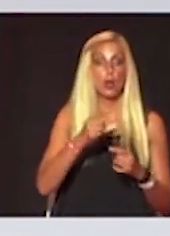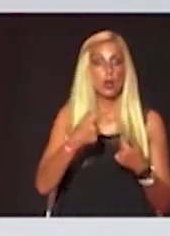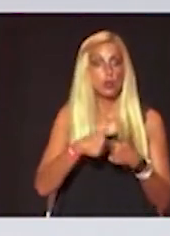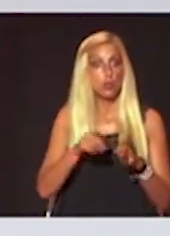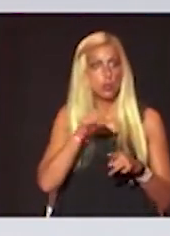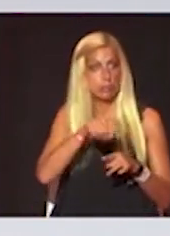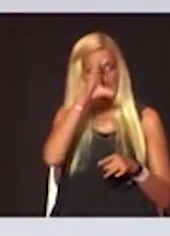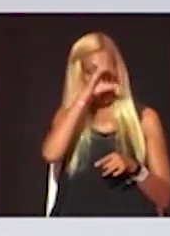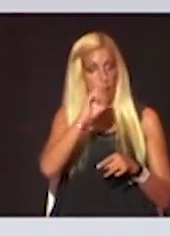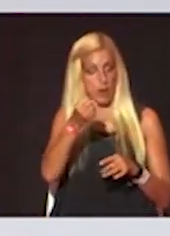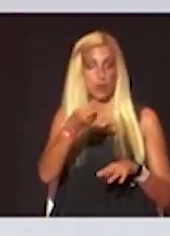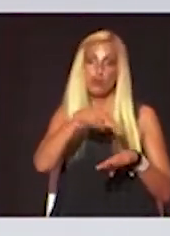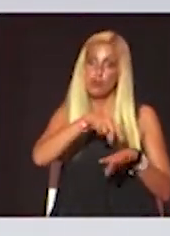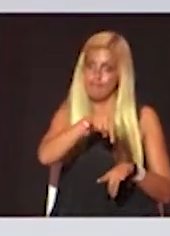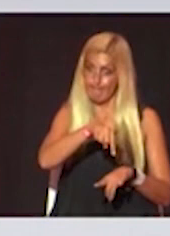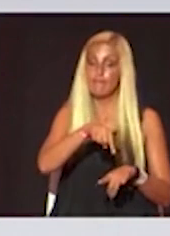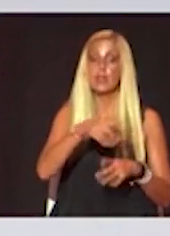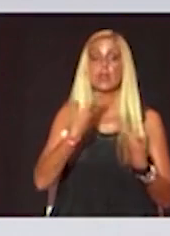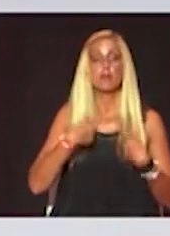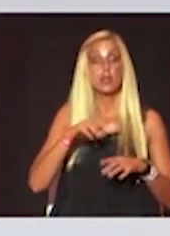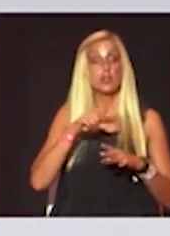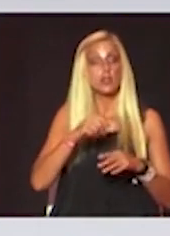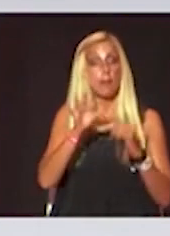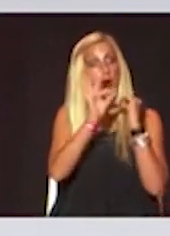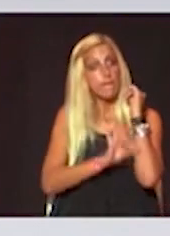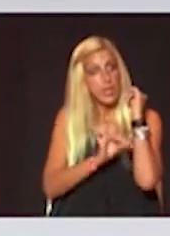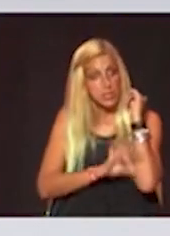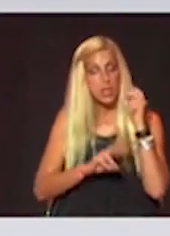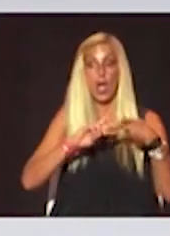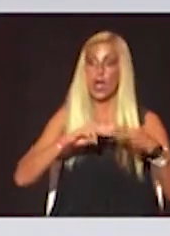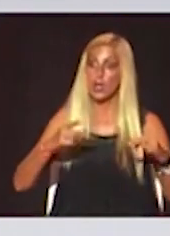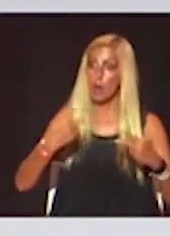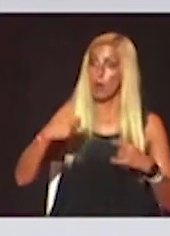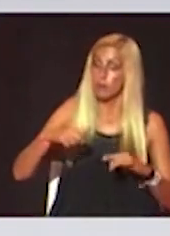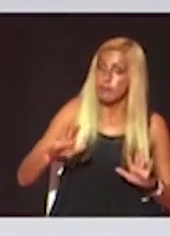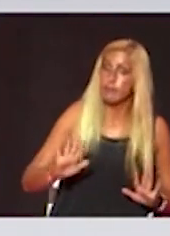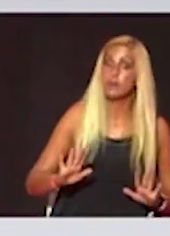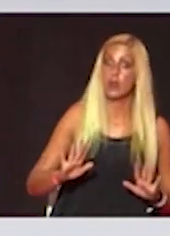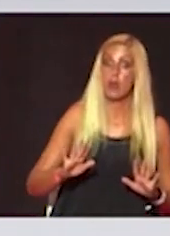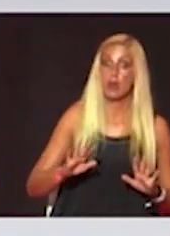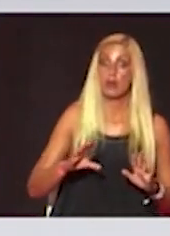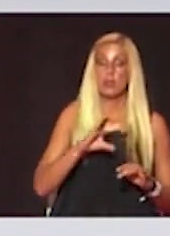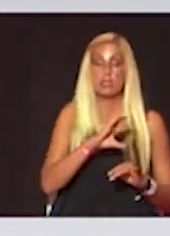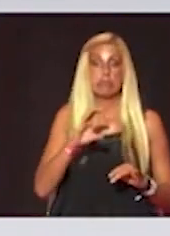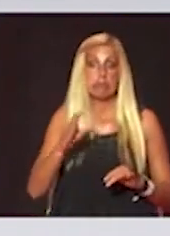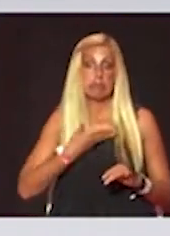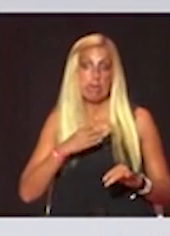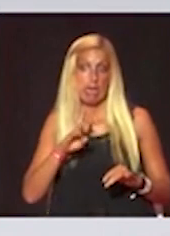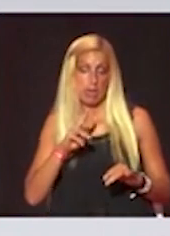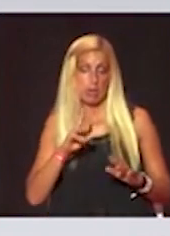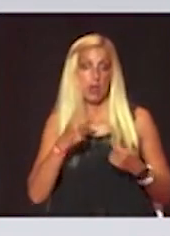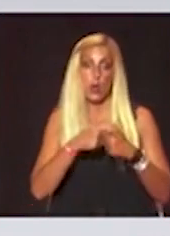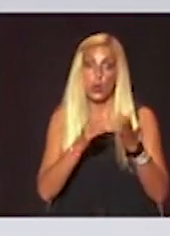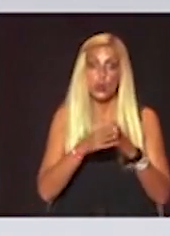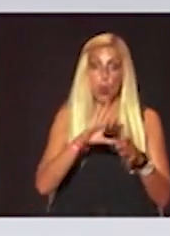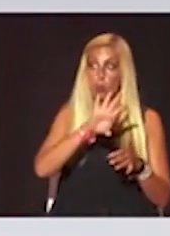no governo, mas também aqueles que estão nas freguesias, que estão nas câmaras municipais, que estão nas CCDRs, que estão em